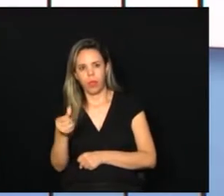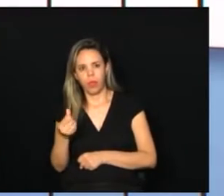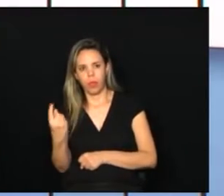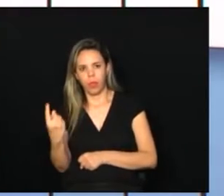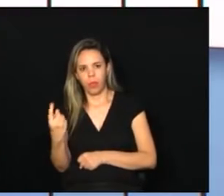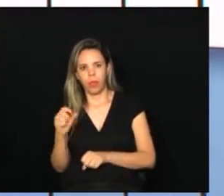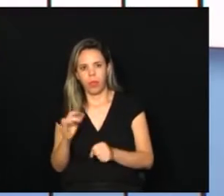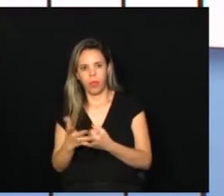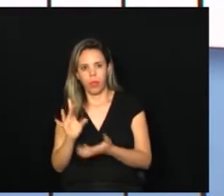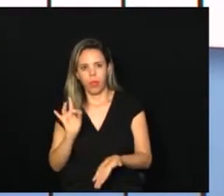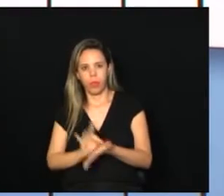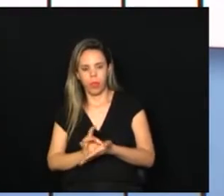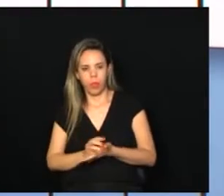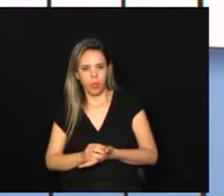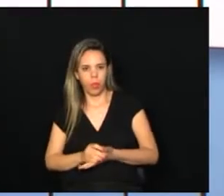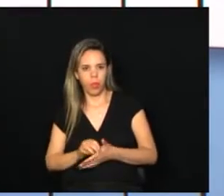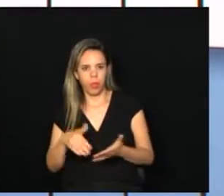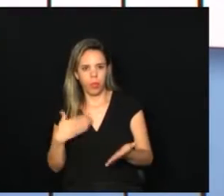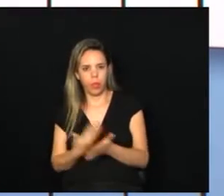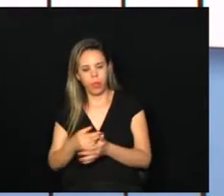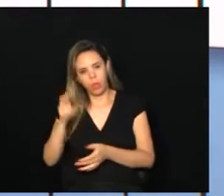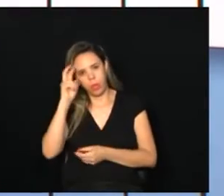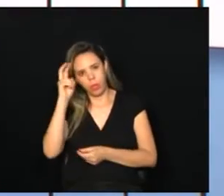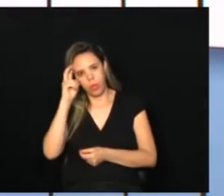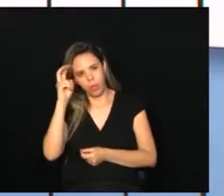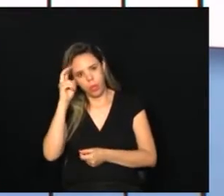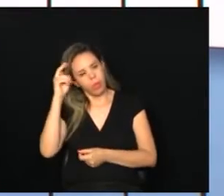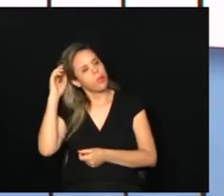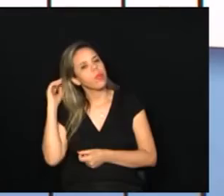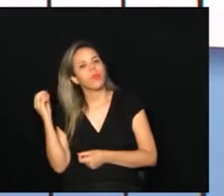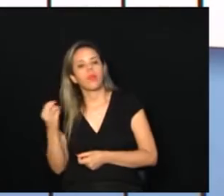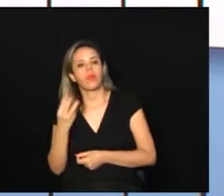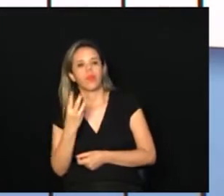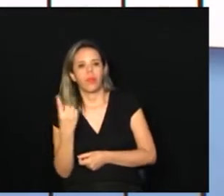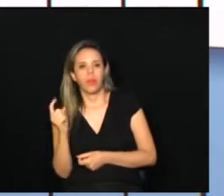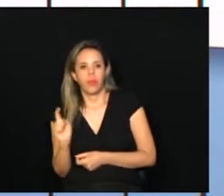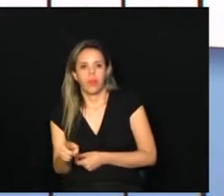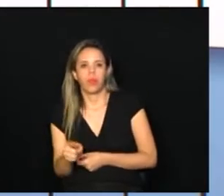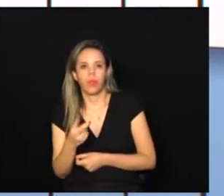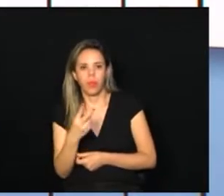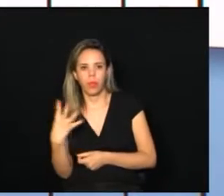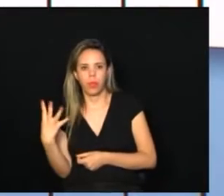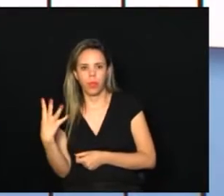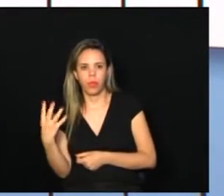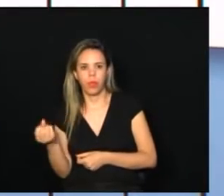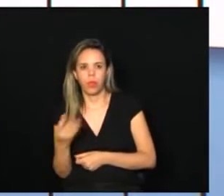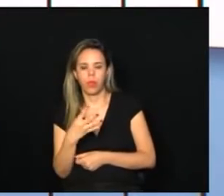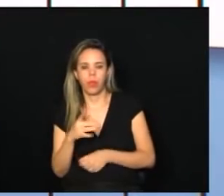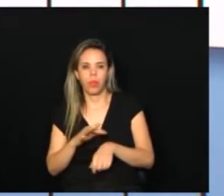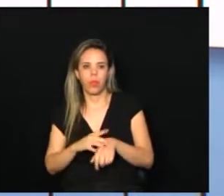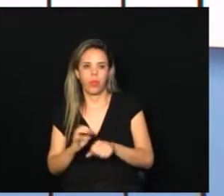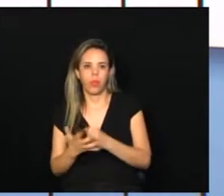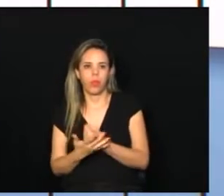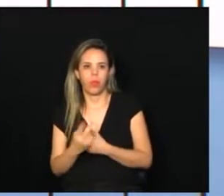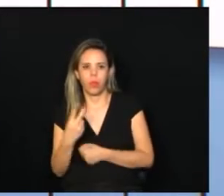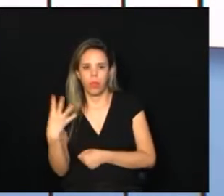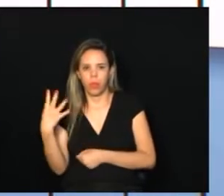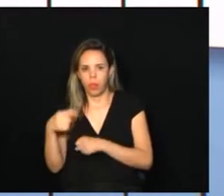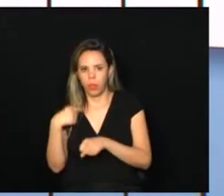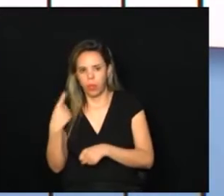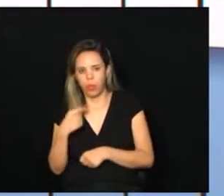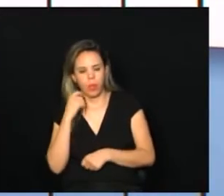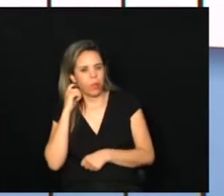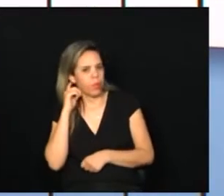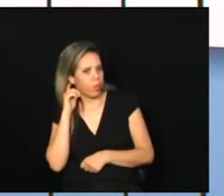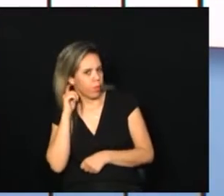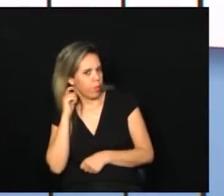20.676.561 casos registrados até esta quinta-feira, com 31.024 novos casos nas últimas 24